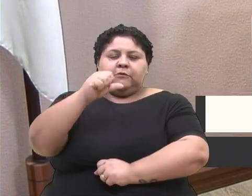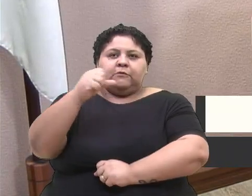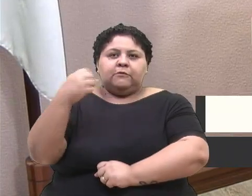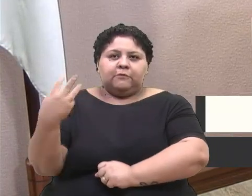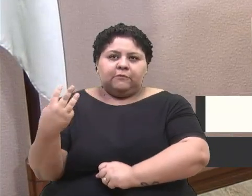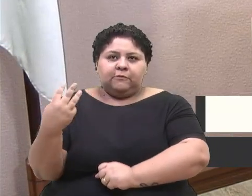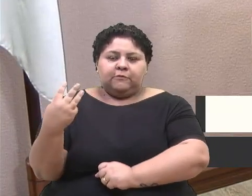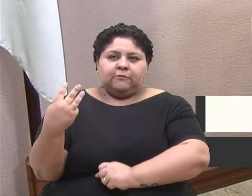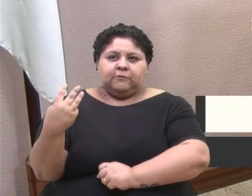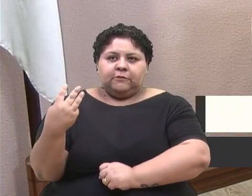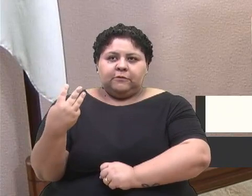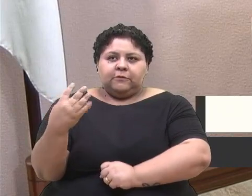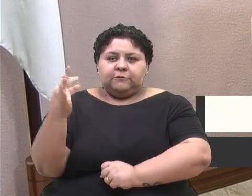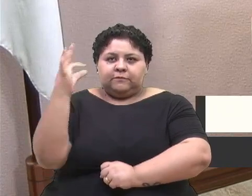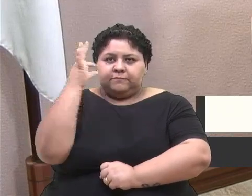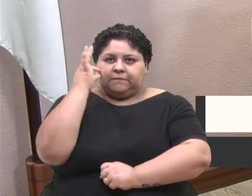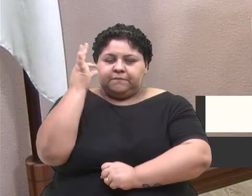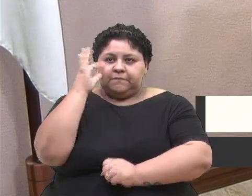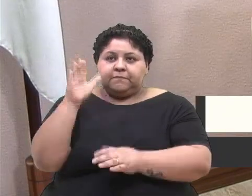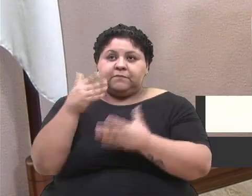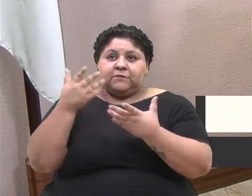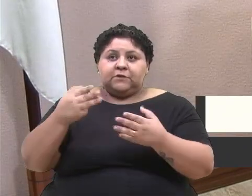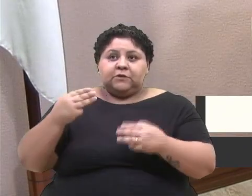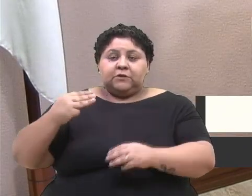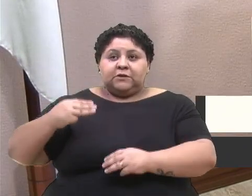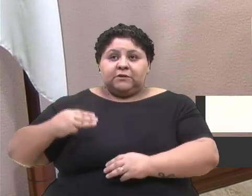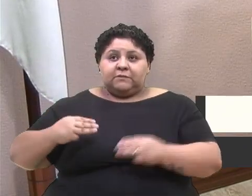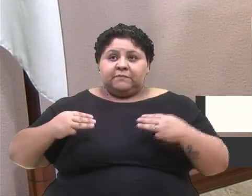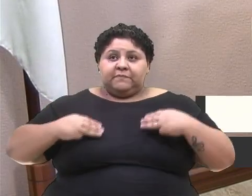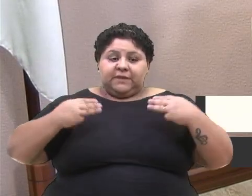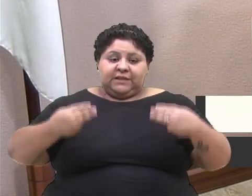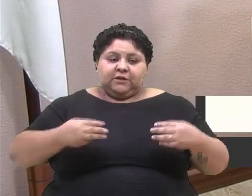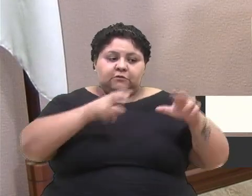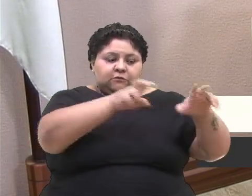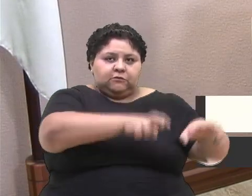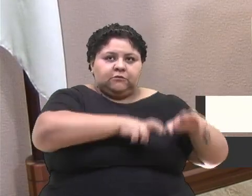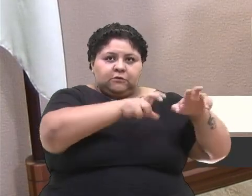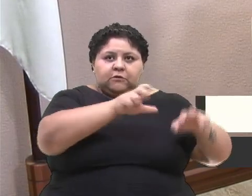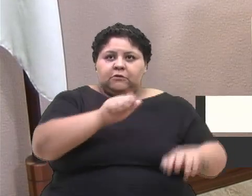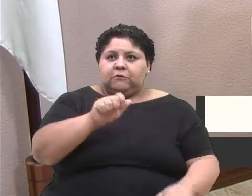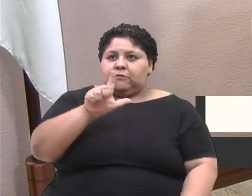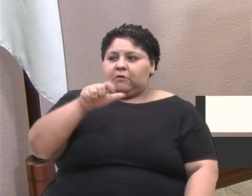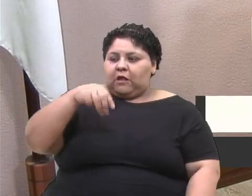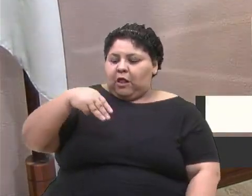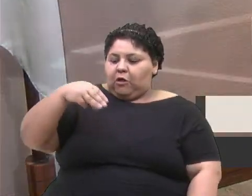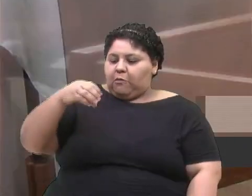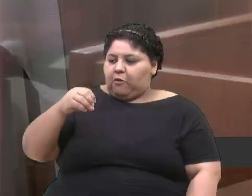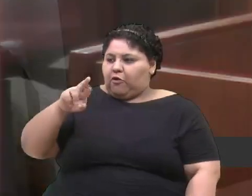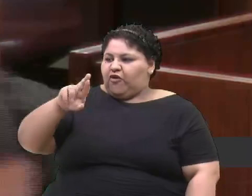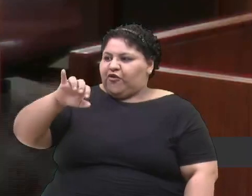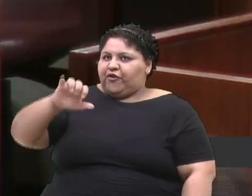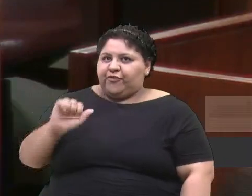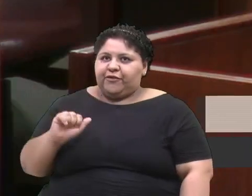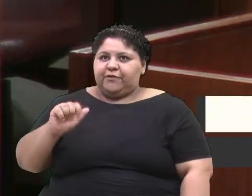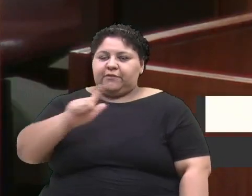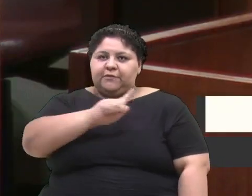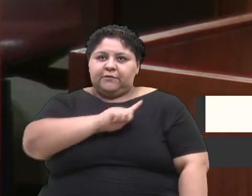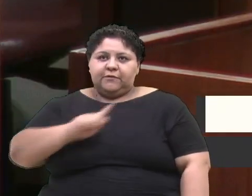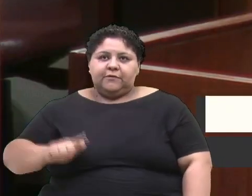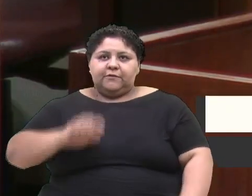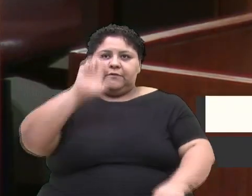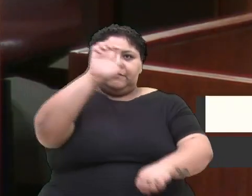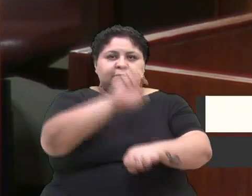1983, com a presença do então ministro da Agricultura, Amaury Stabile, do governador do estado,